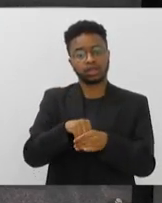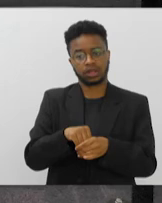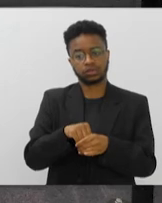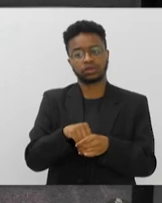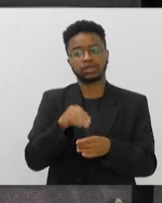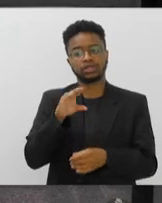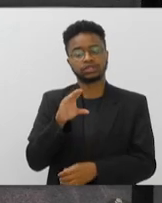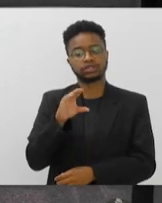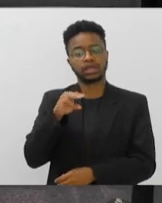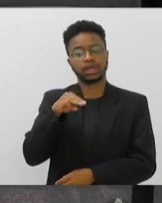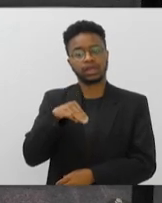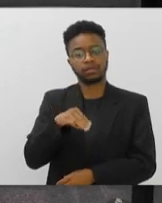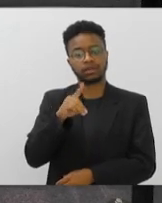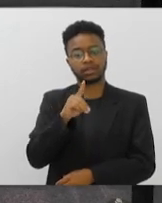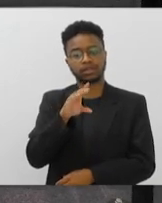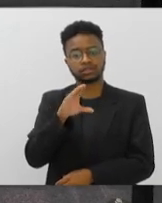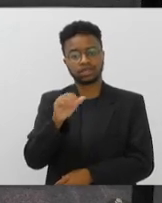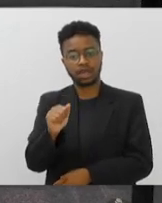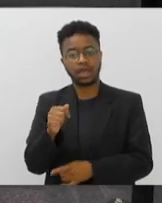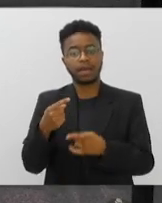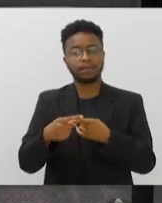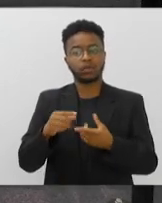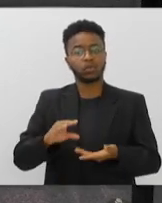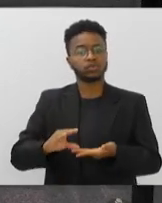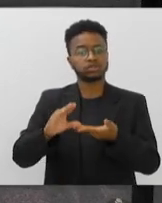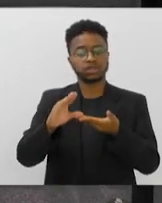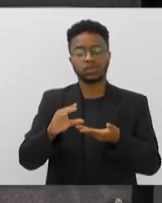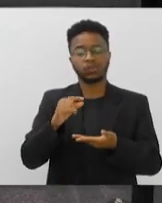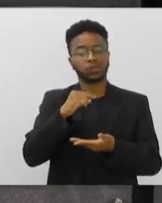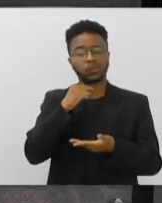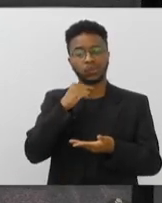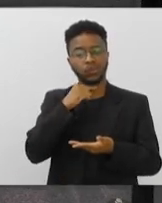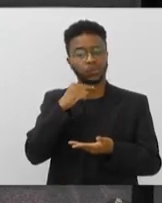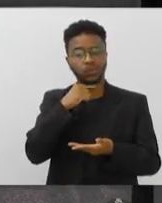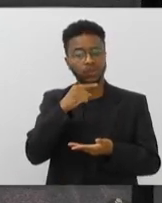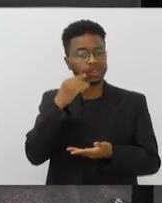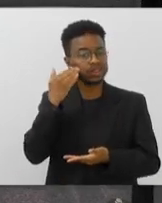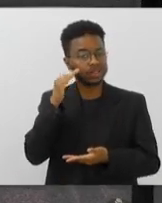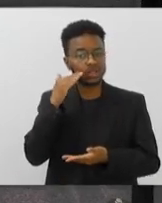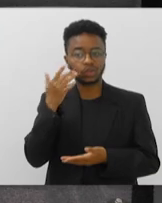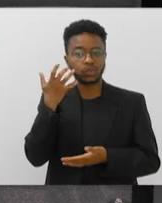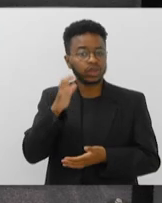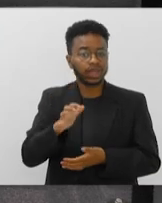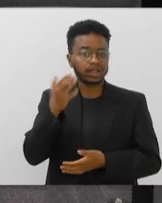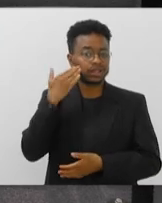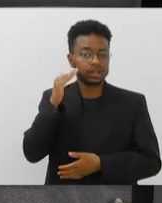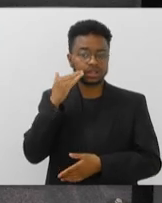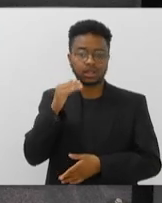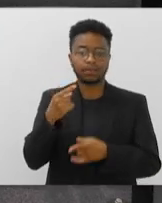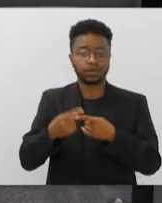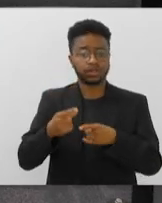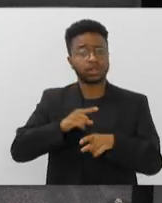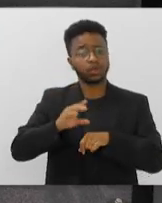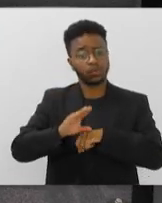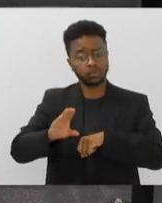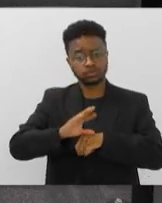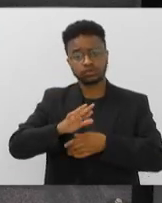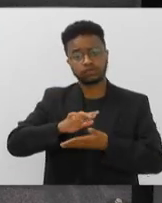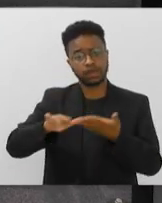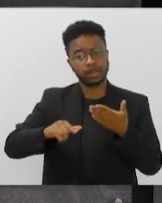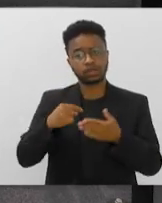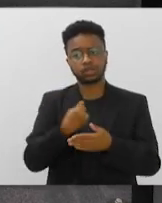os conselheiros eles não entendem o que é ser Conselheiro de direito eles não eles não querem apesar das capacitações que a gente tem